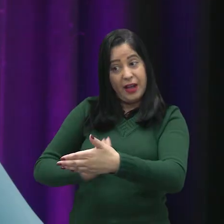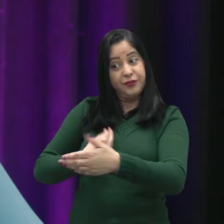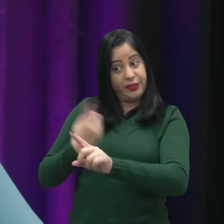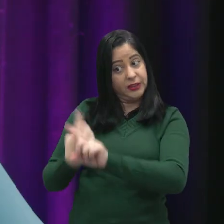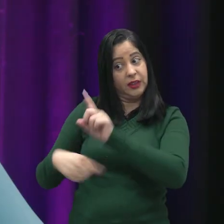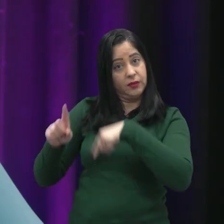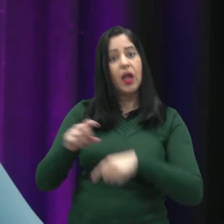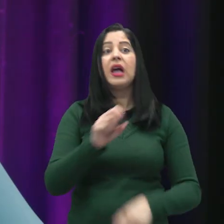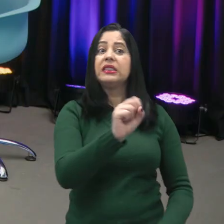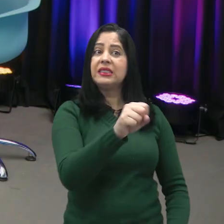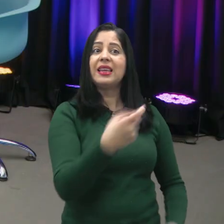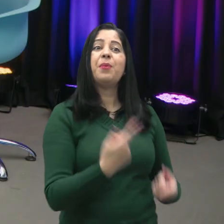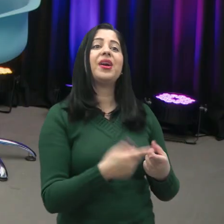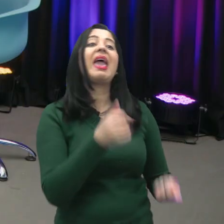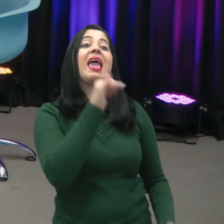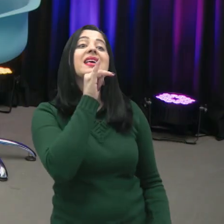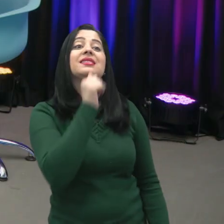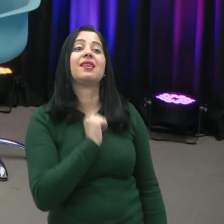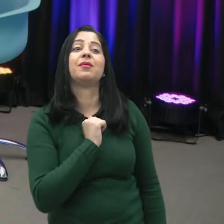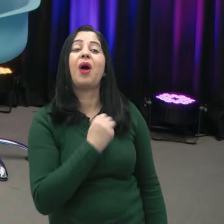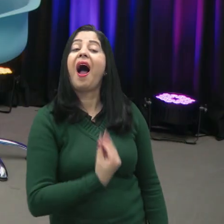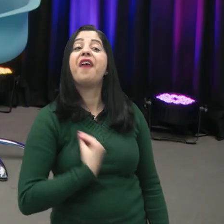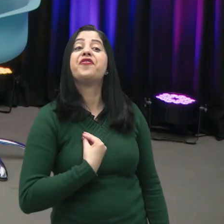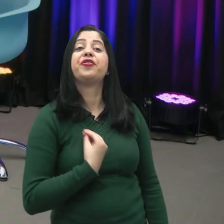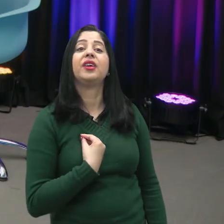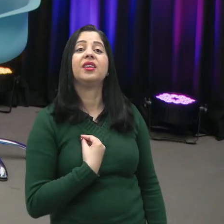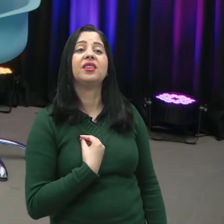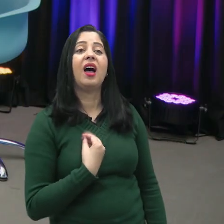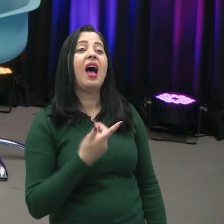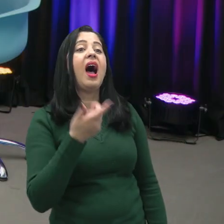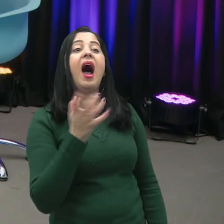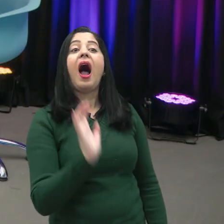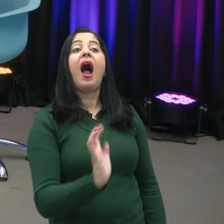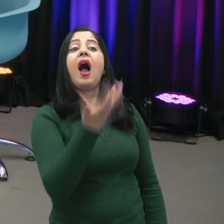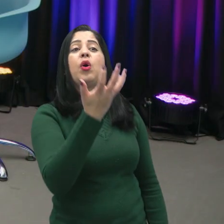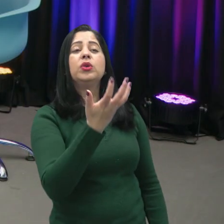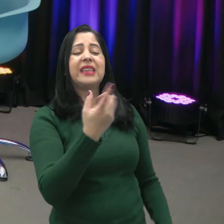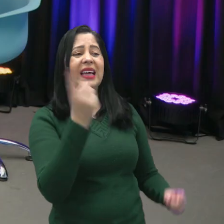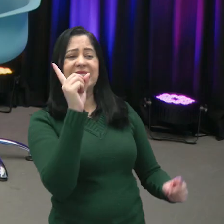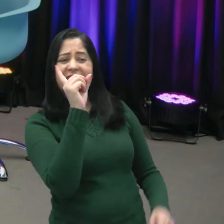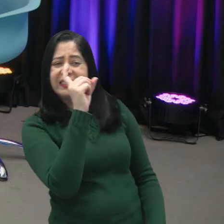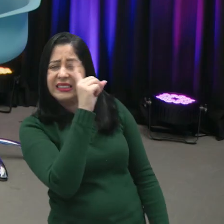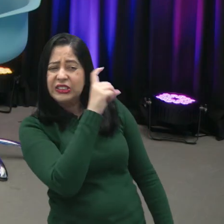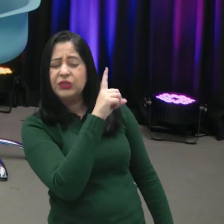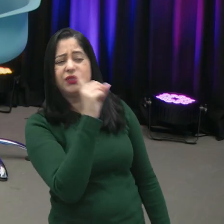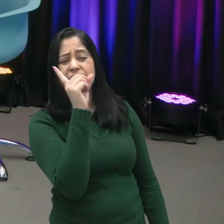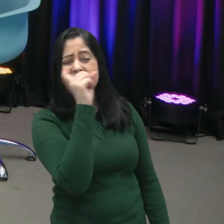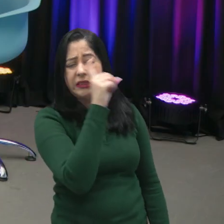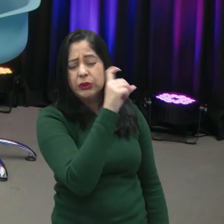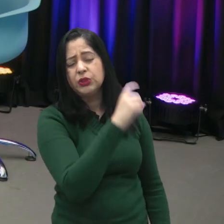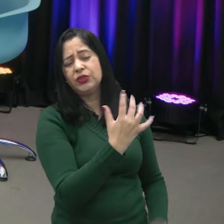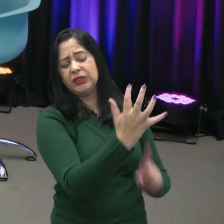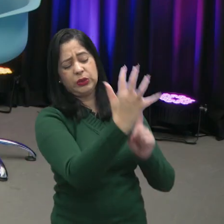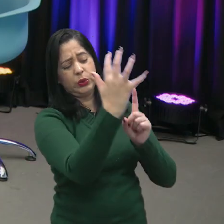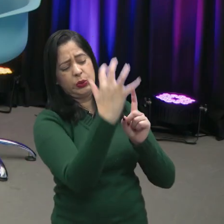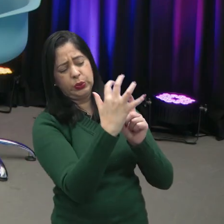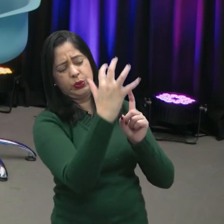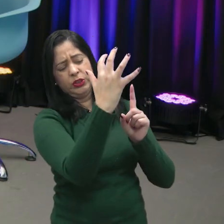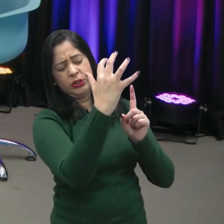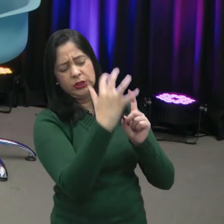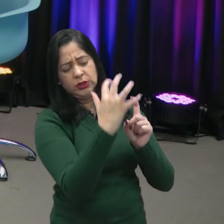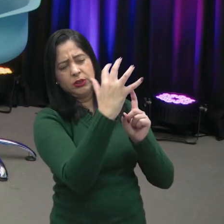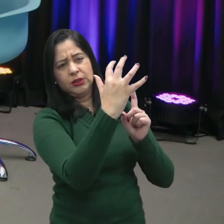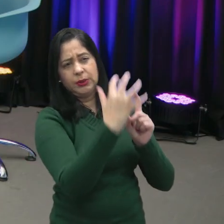dele, né? Sim, porque na vida quantas vezes a gente está numa dificuldade ali, você está numa pressão, e só quem é atleta mesmo sabe,